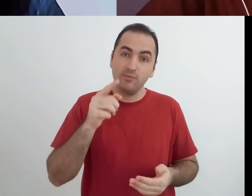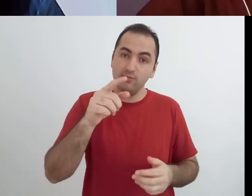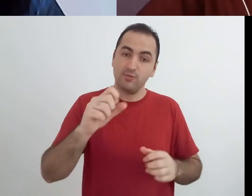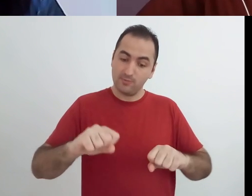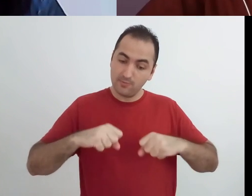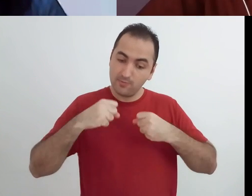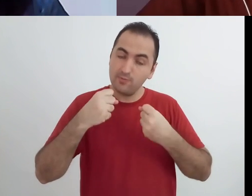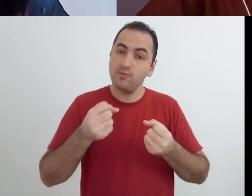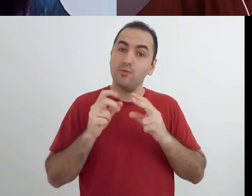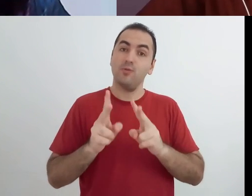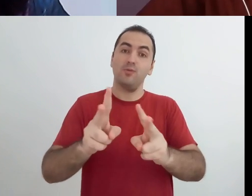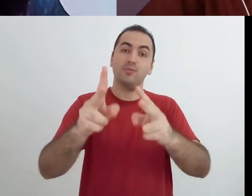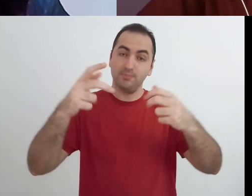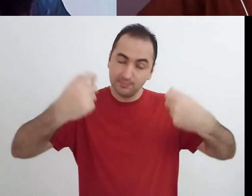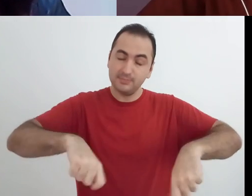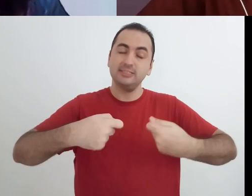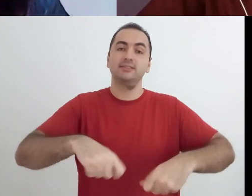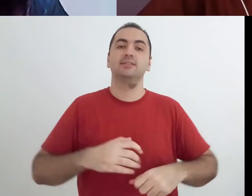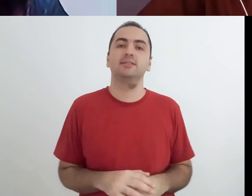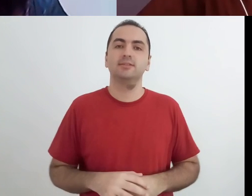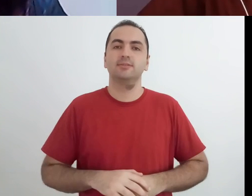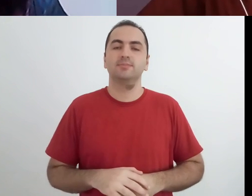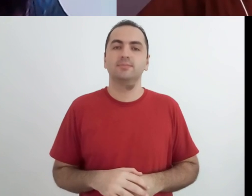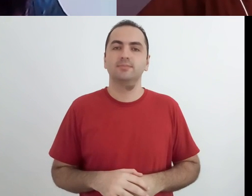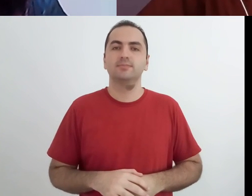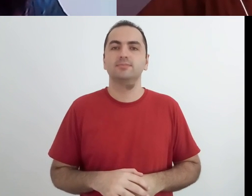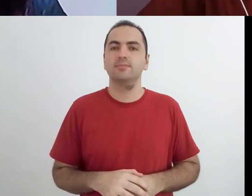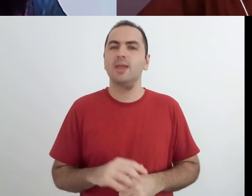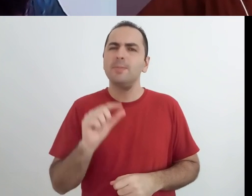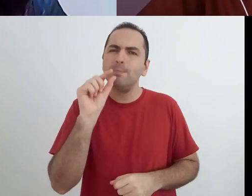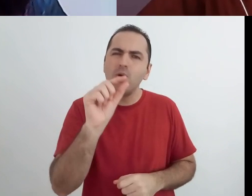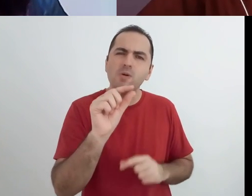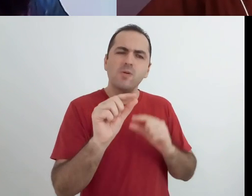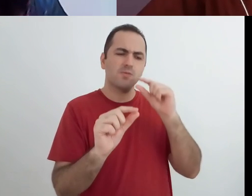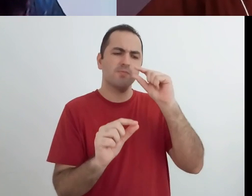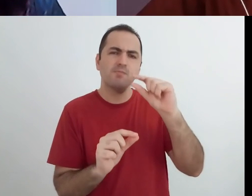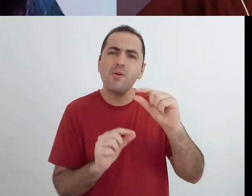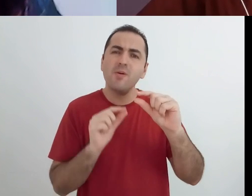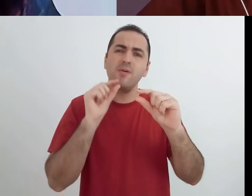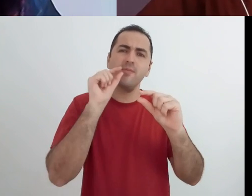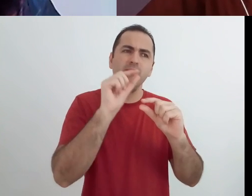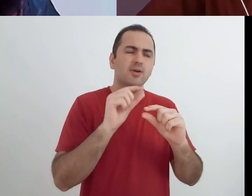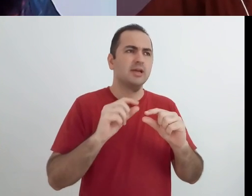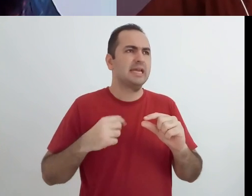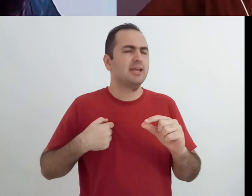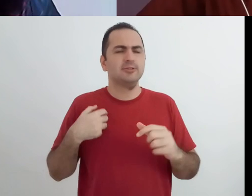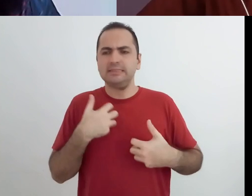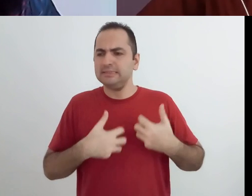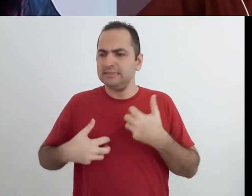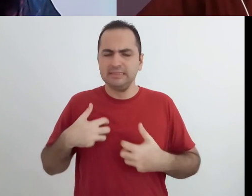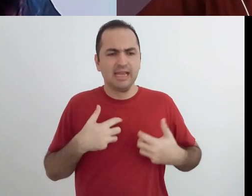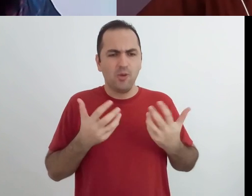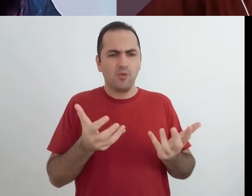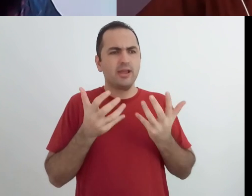nisso. Porque o pouco que ela conseguir se comunicar de início, talvez a pessoa fique muito ansiosa. Ela já